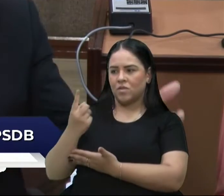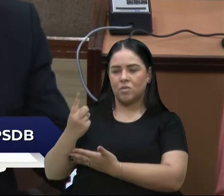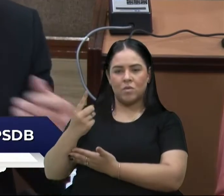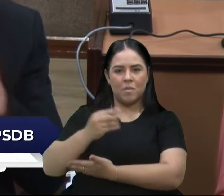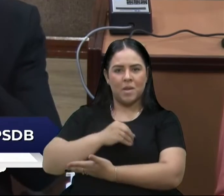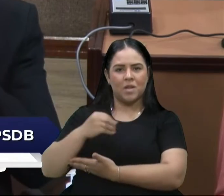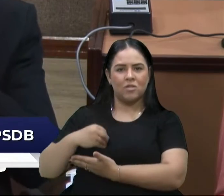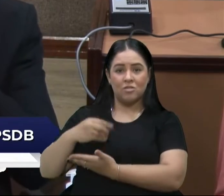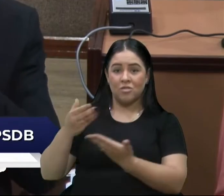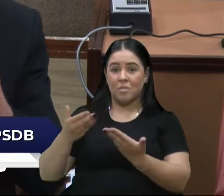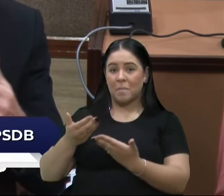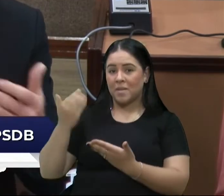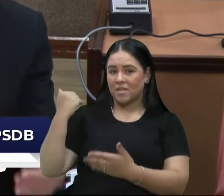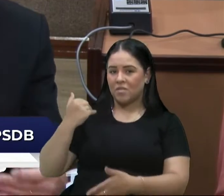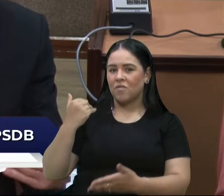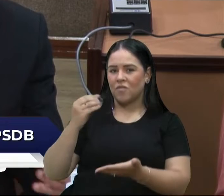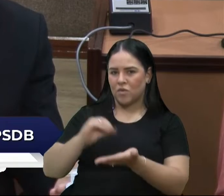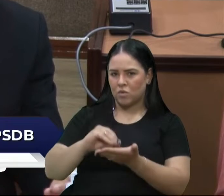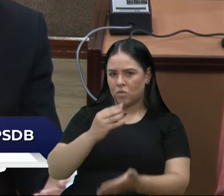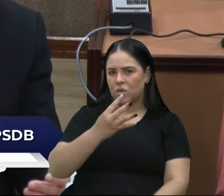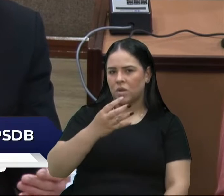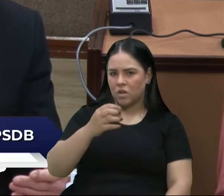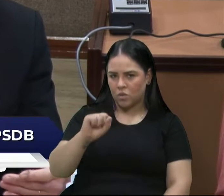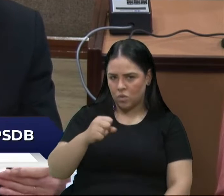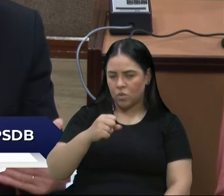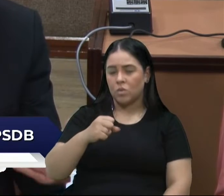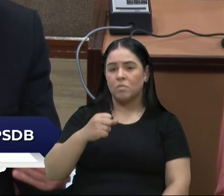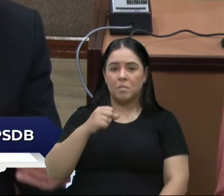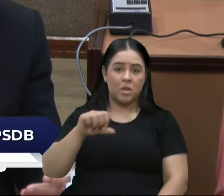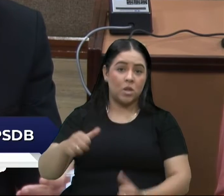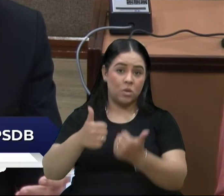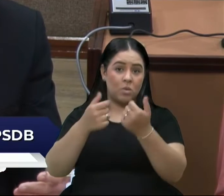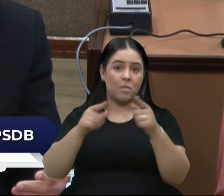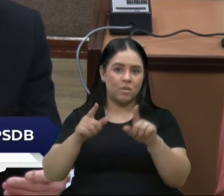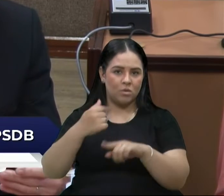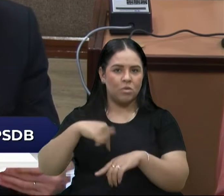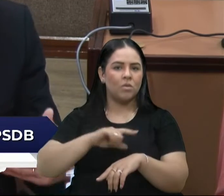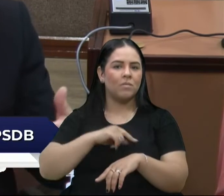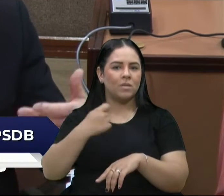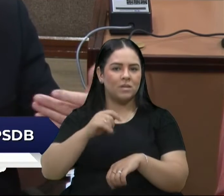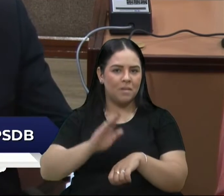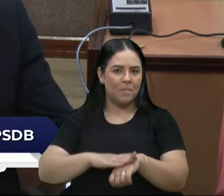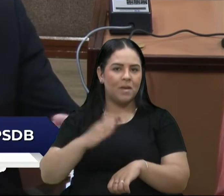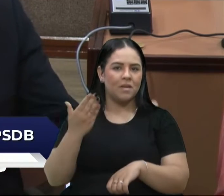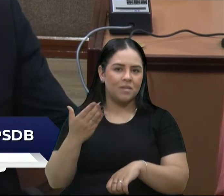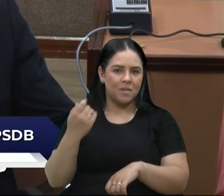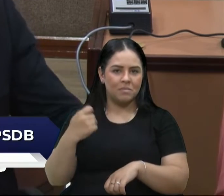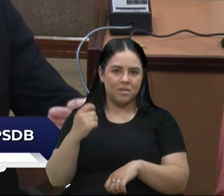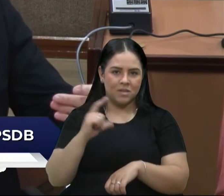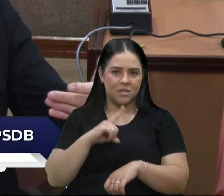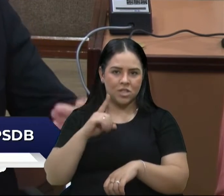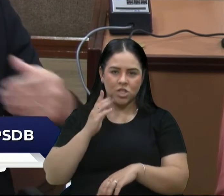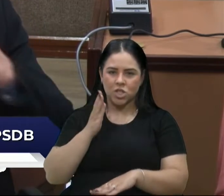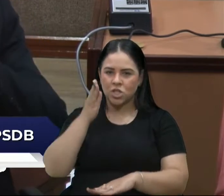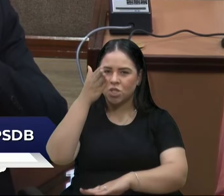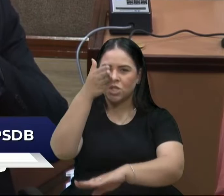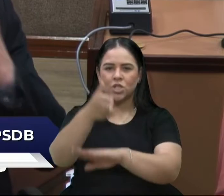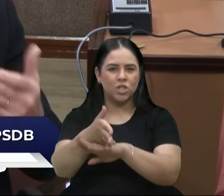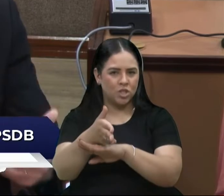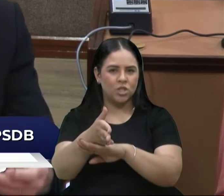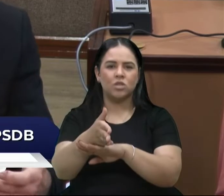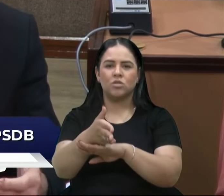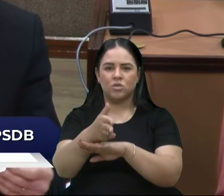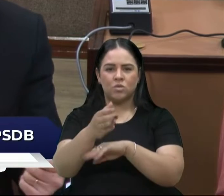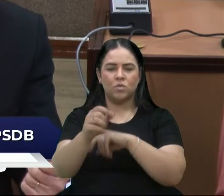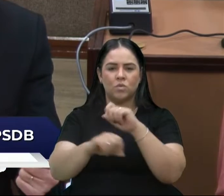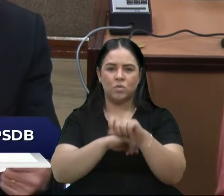faltou 48 no passado, melhorou com certeza, mas precisamos muito mais. Precisamos atingir na raiz,